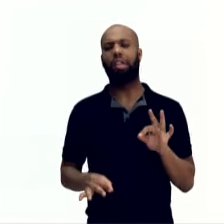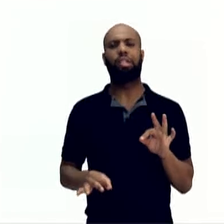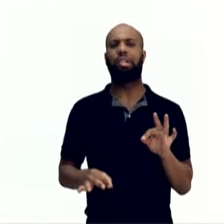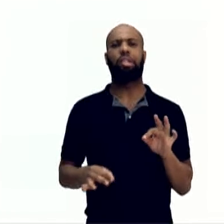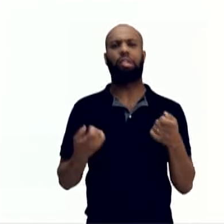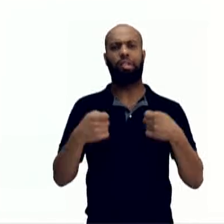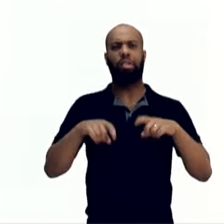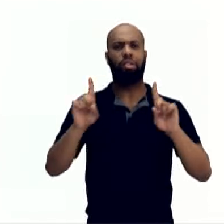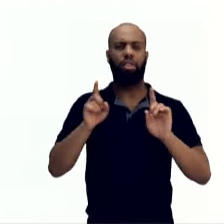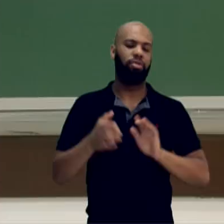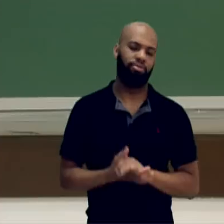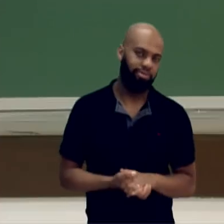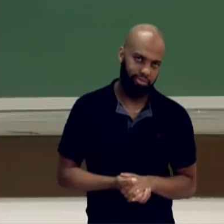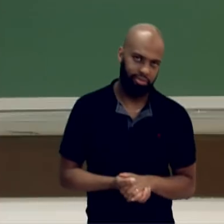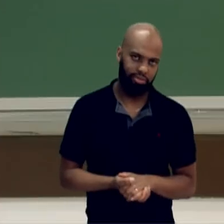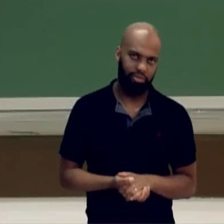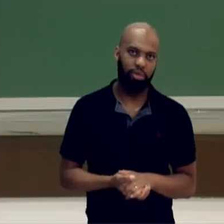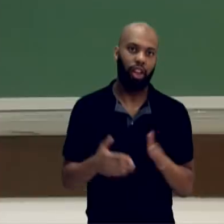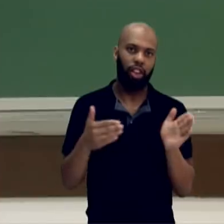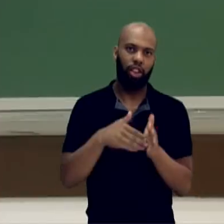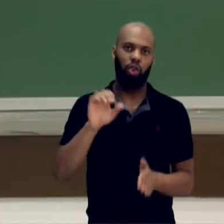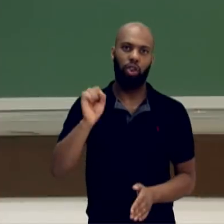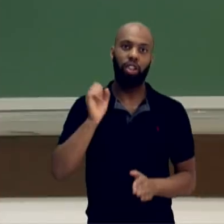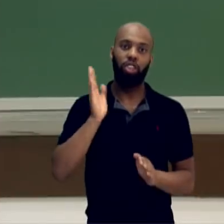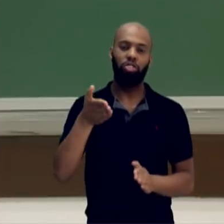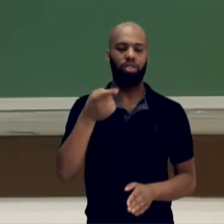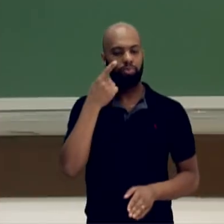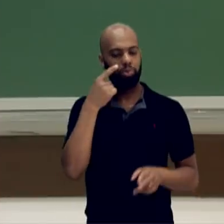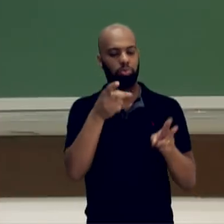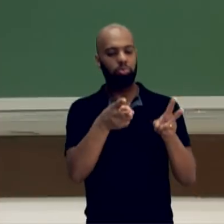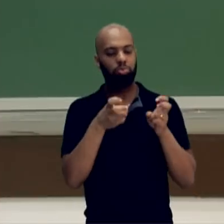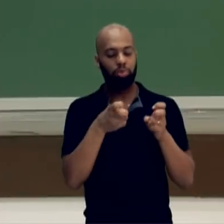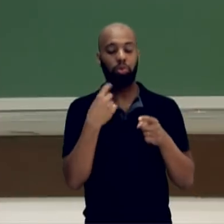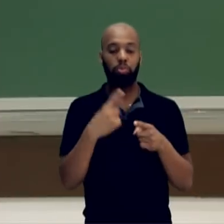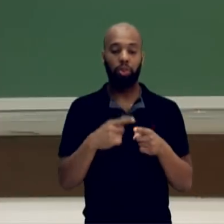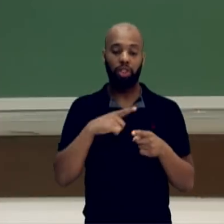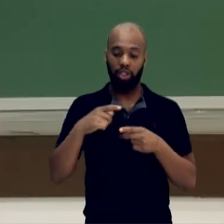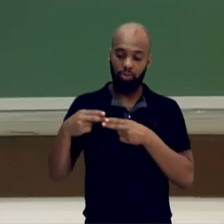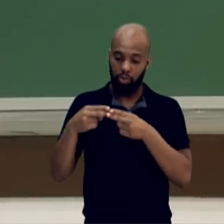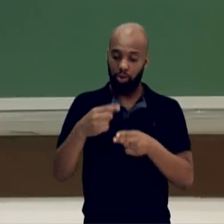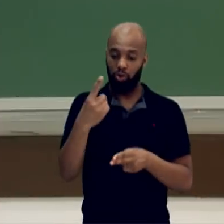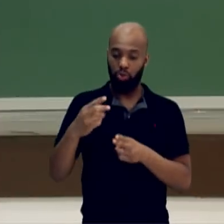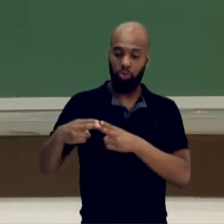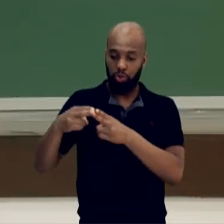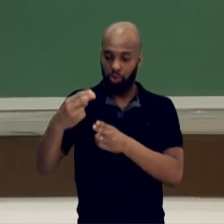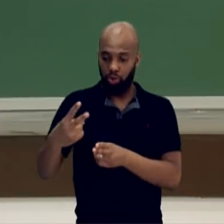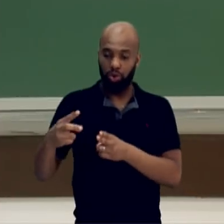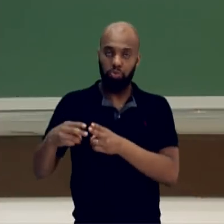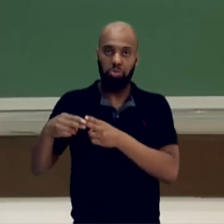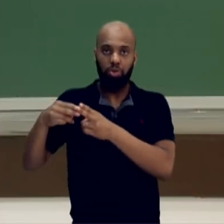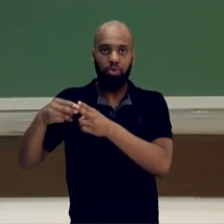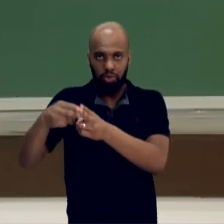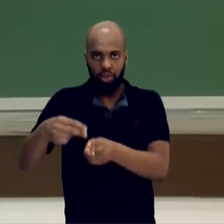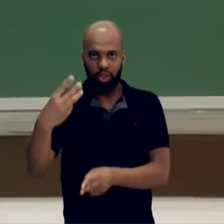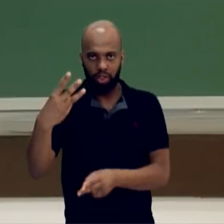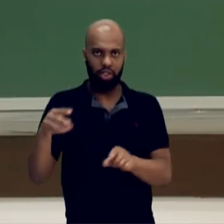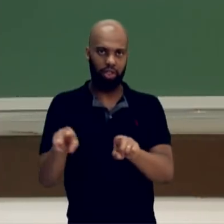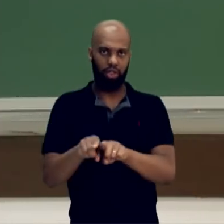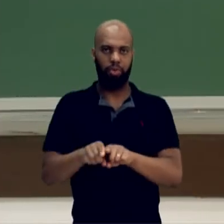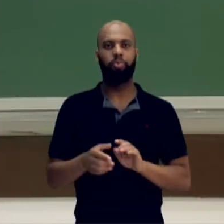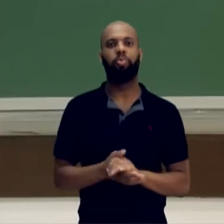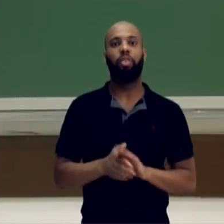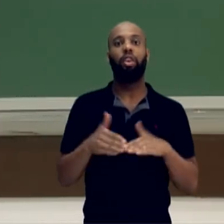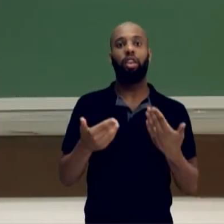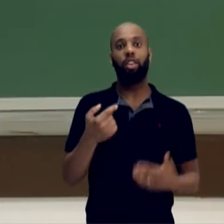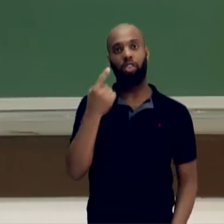investir força não seria necessário, tá? Por quê? Porque eu tenho que analisar o navio 2 e o navio 3. Agora a questão